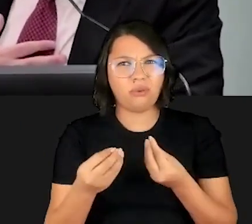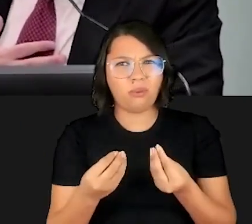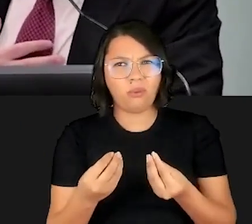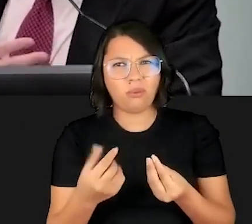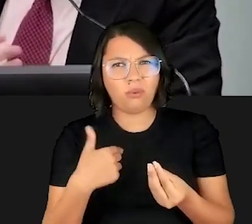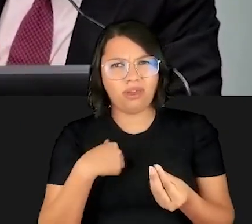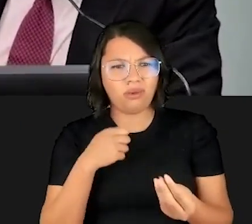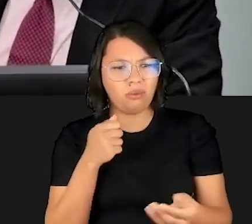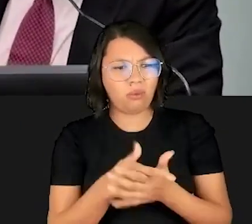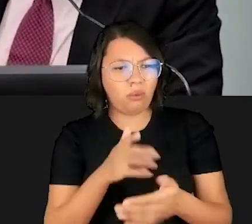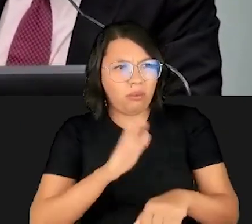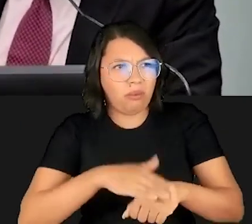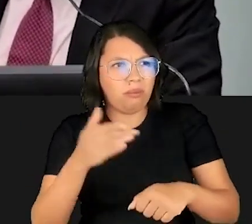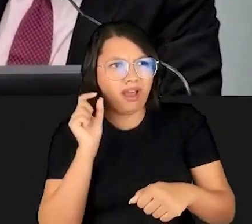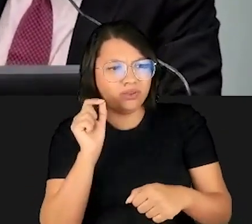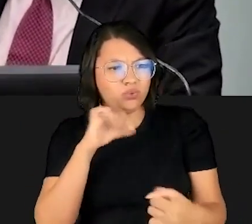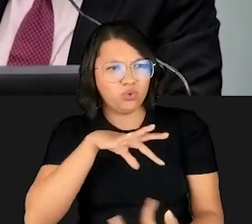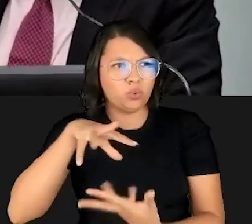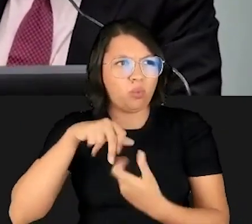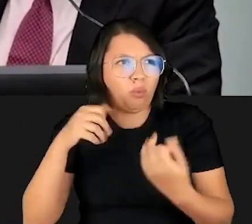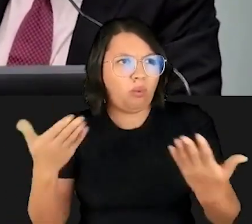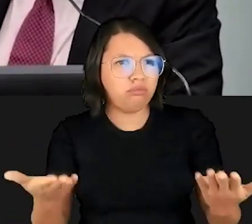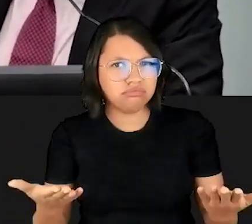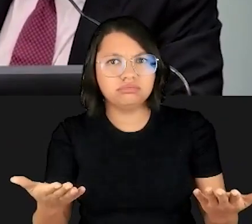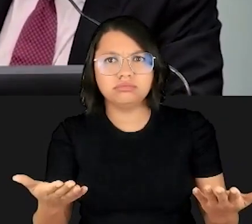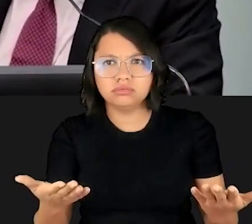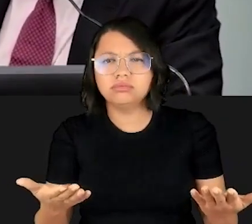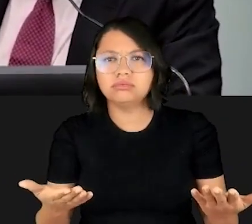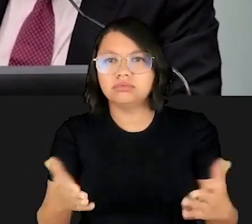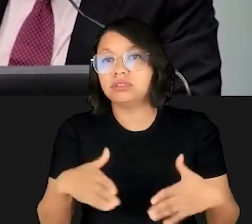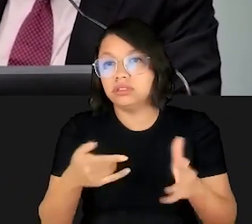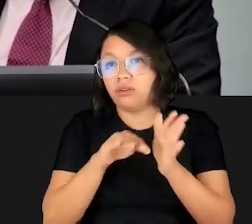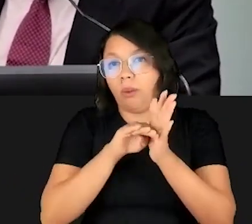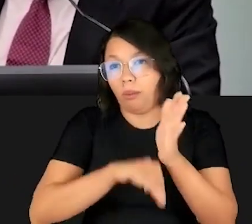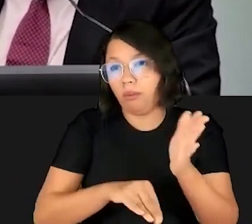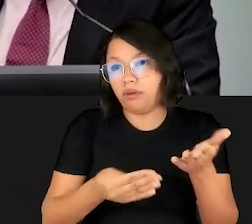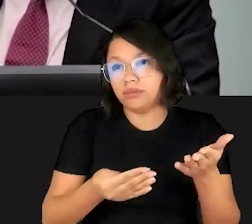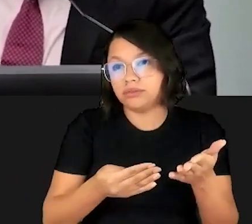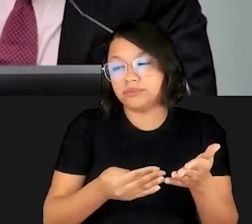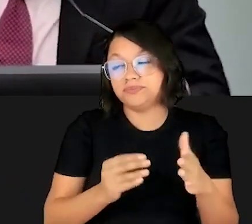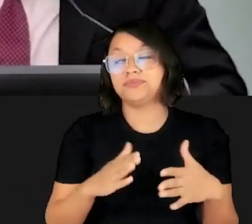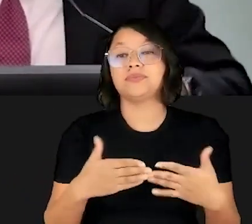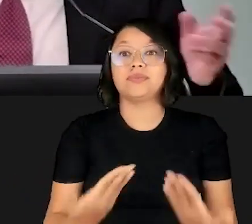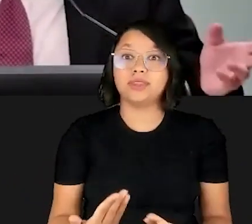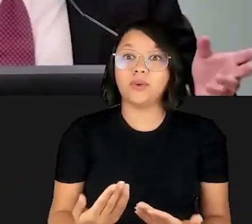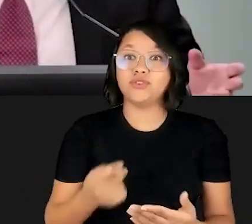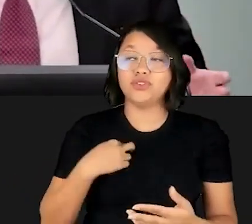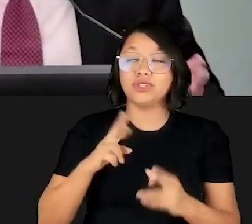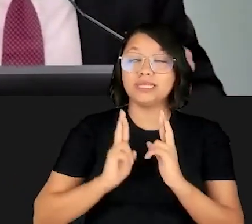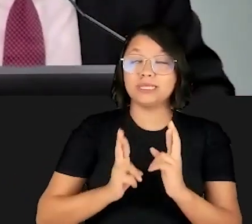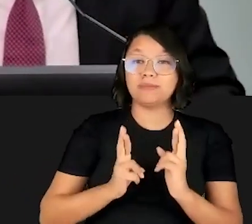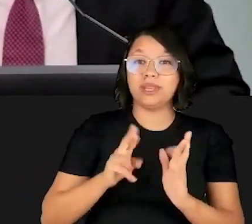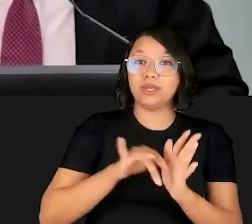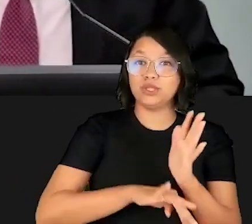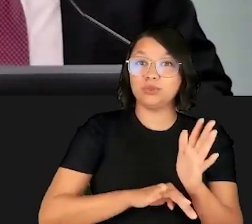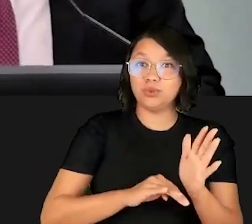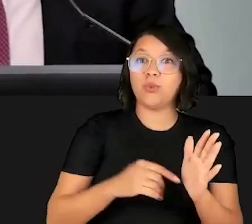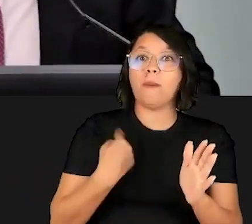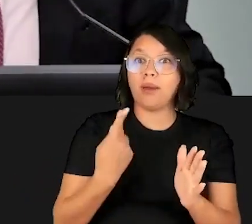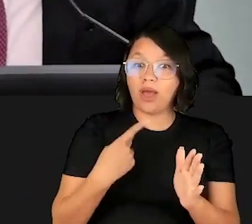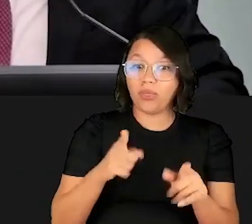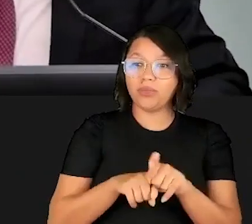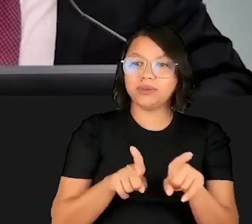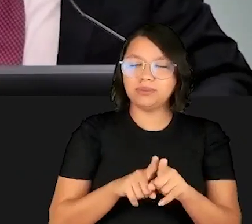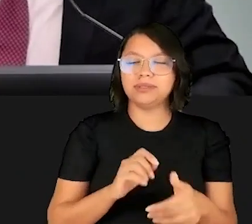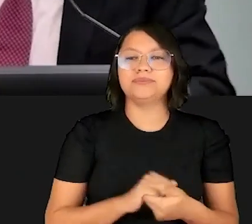preço. E tomara que, caindo o preço para eles, caia para nós também uma expectativa. E surgiu agora, nós deixamos de ter um tripé,